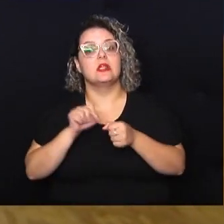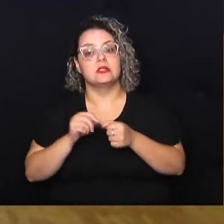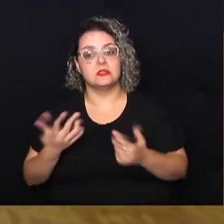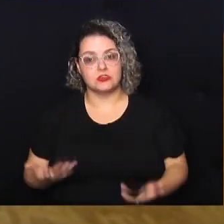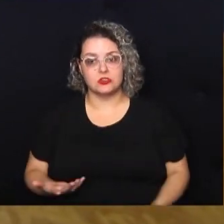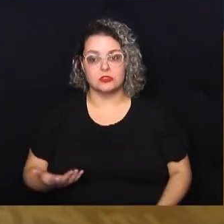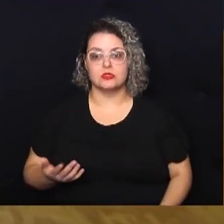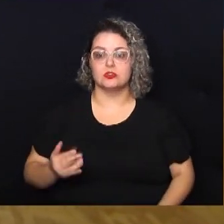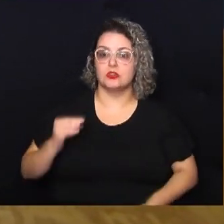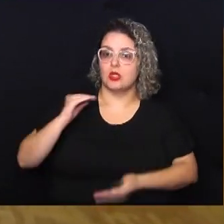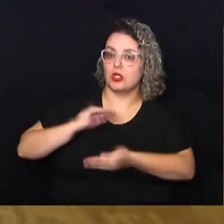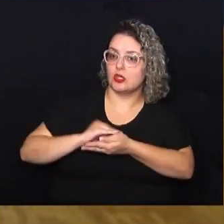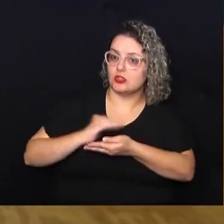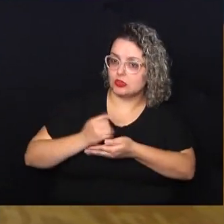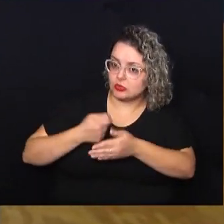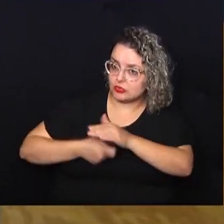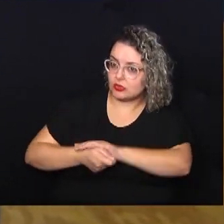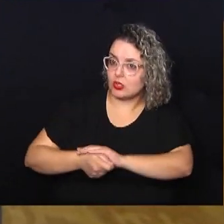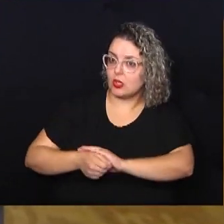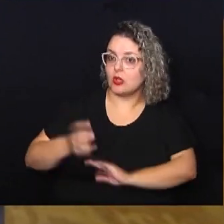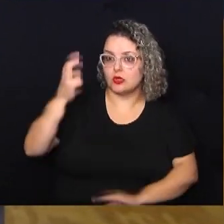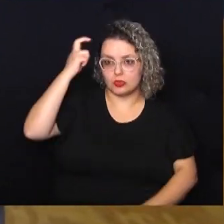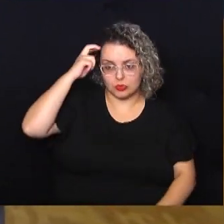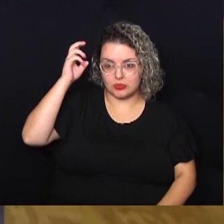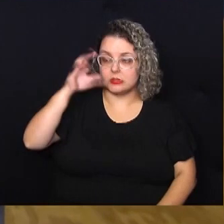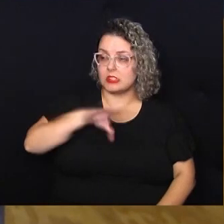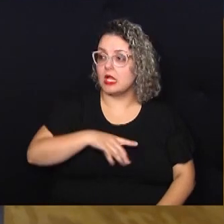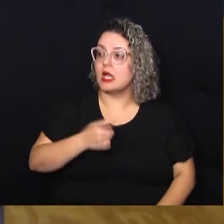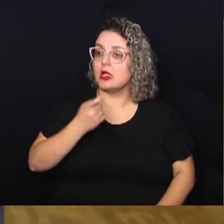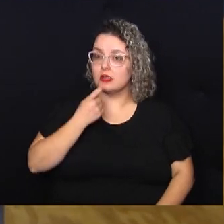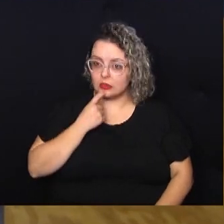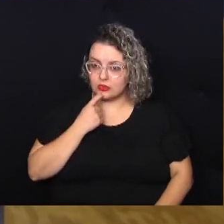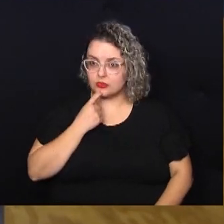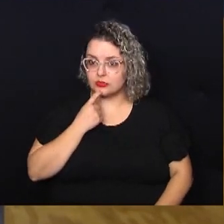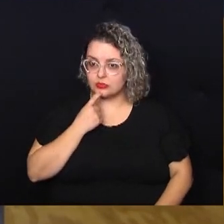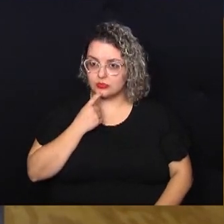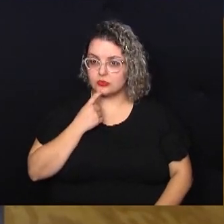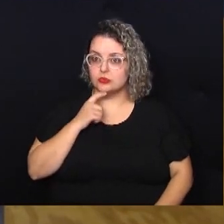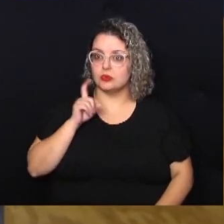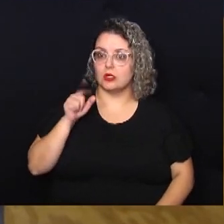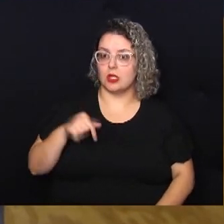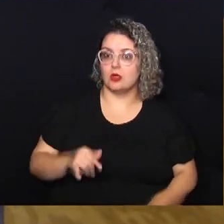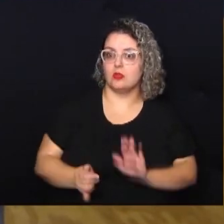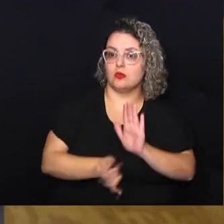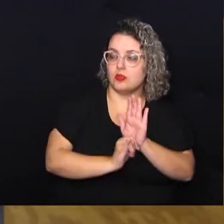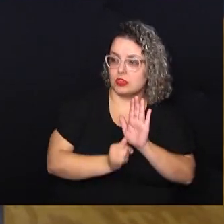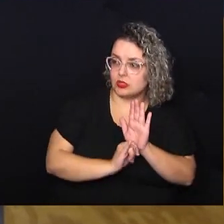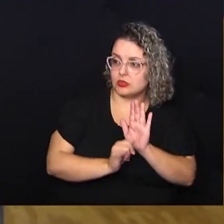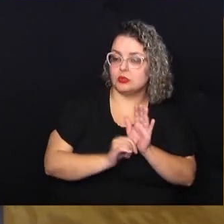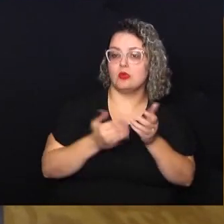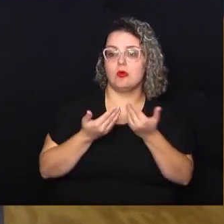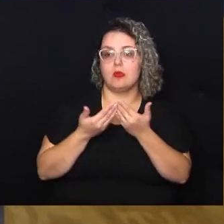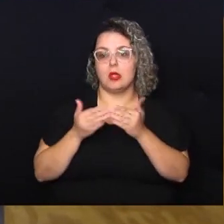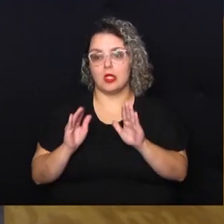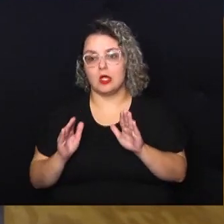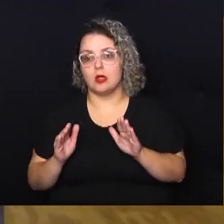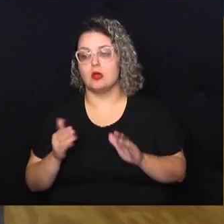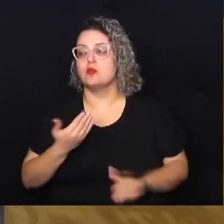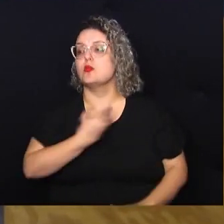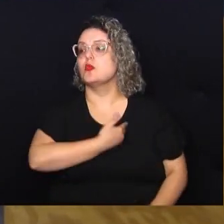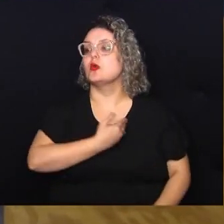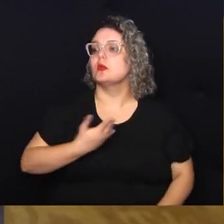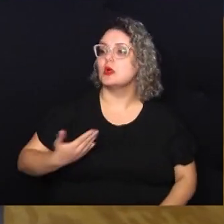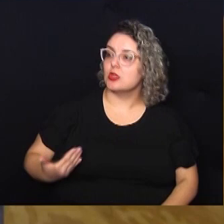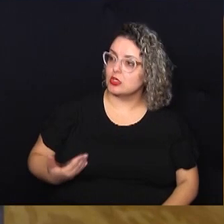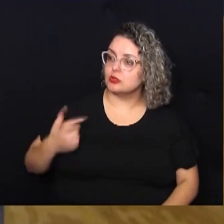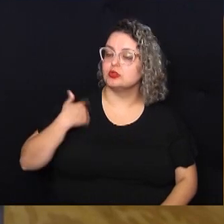do Fundo de Investimento Cultural da cidade de Campinas. É um edital que foi aberto publicamente,